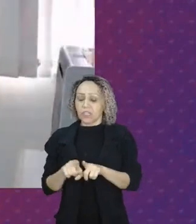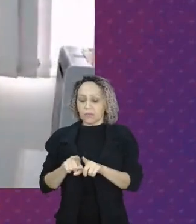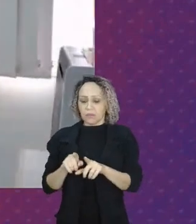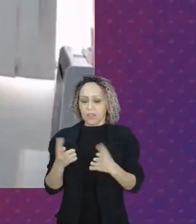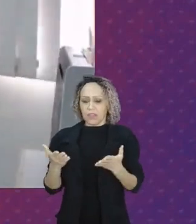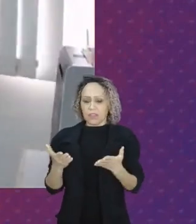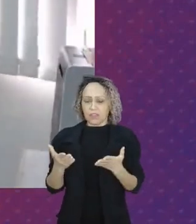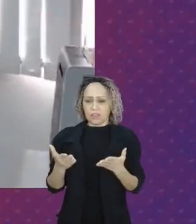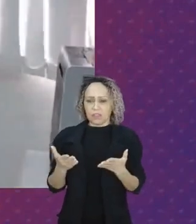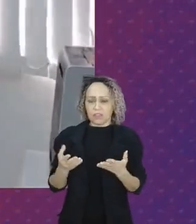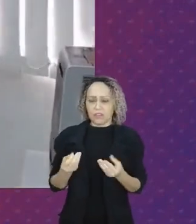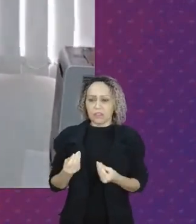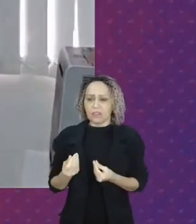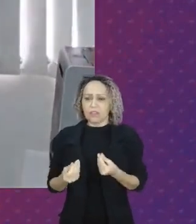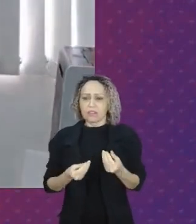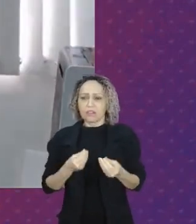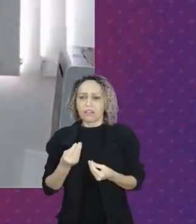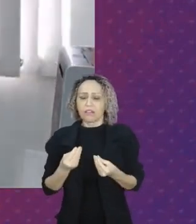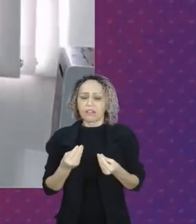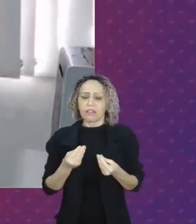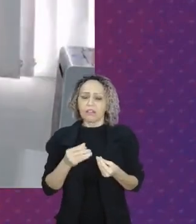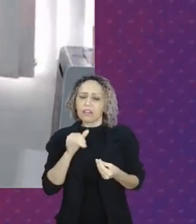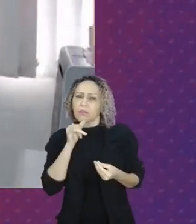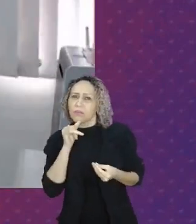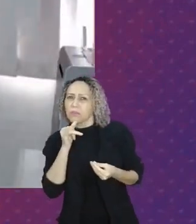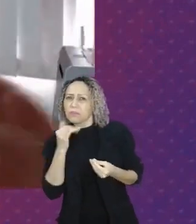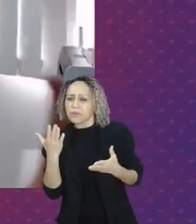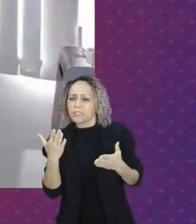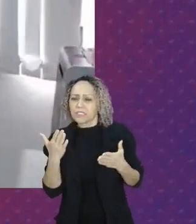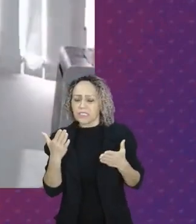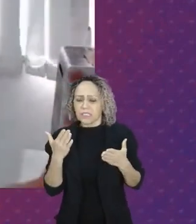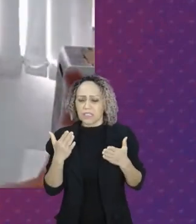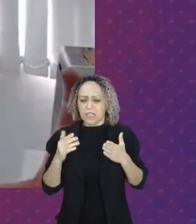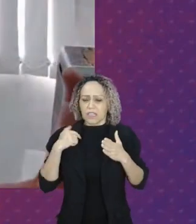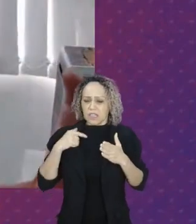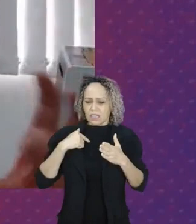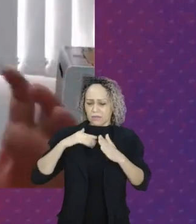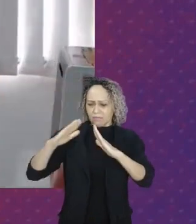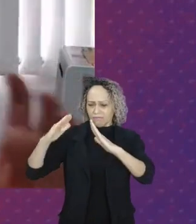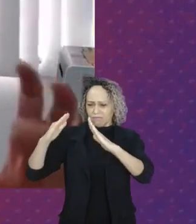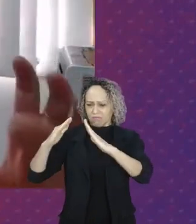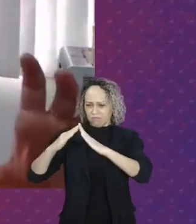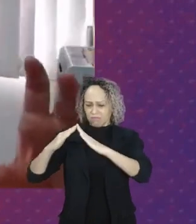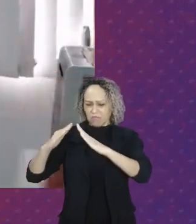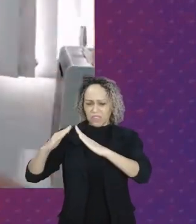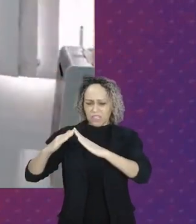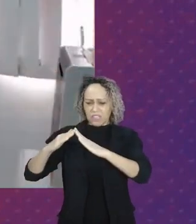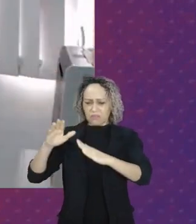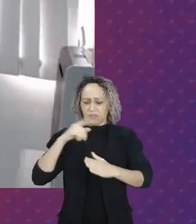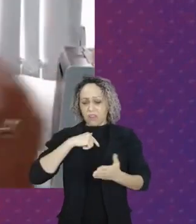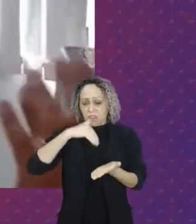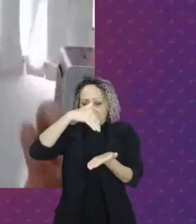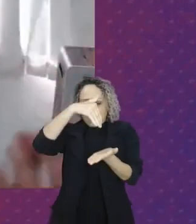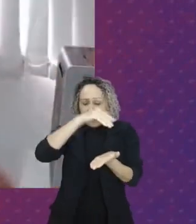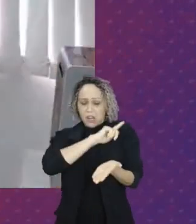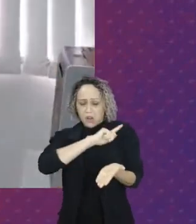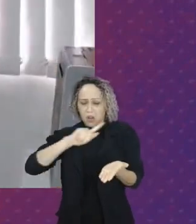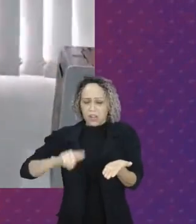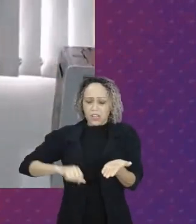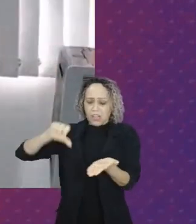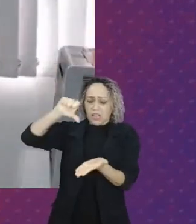né, para até chegar às regionais de ensino, que é o nível intermediário. A maioria